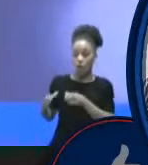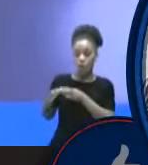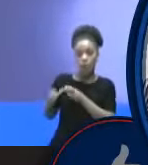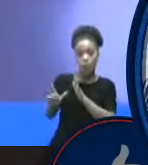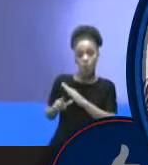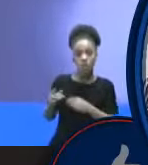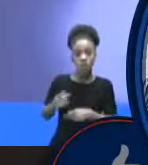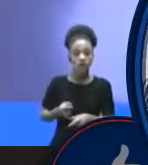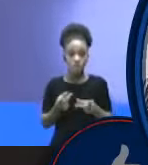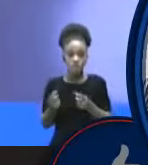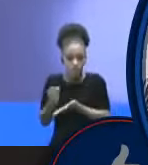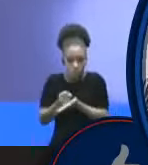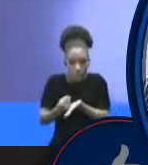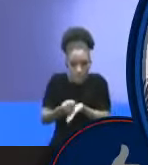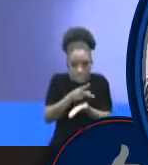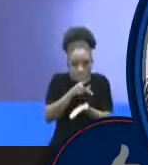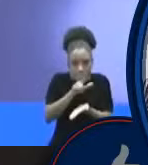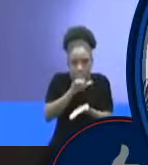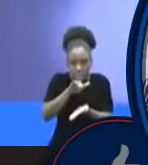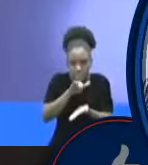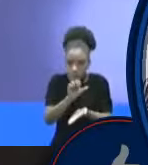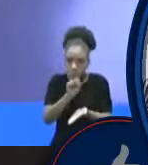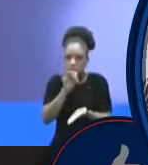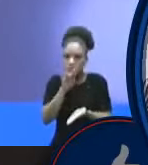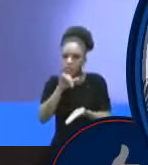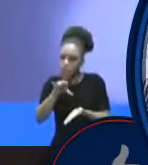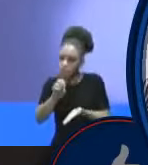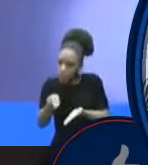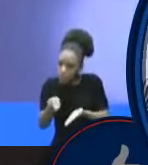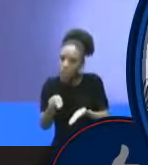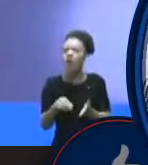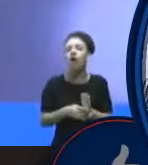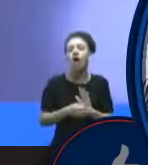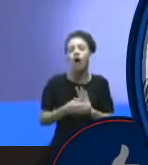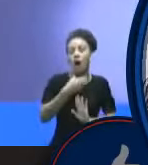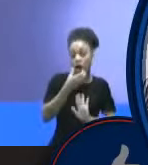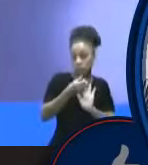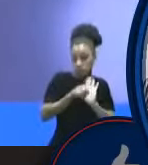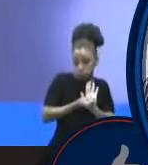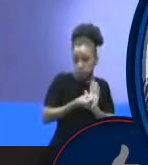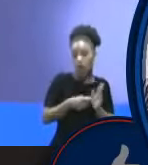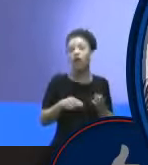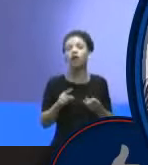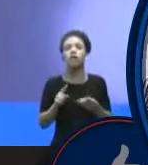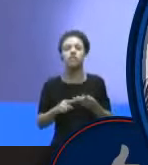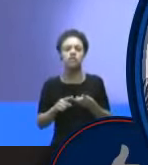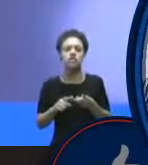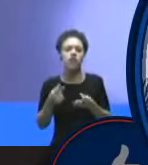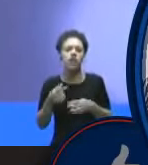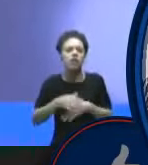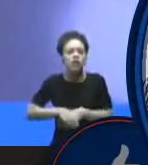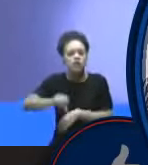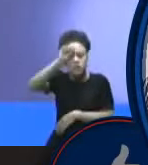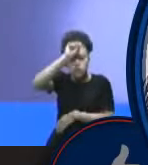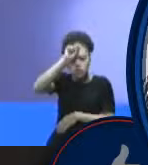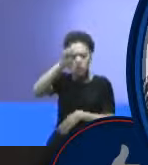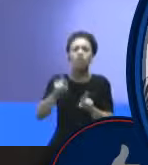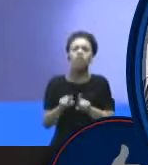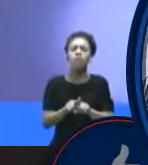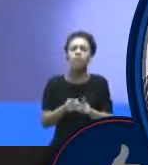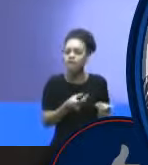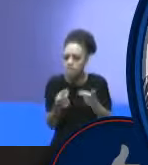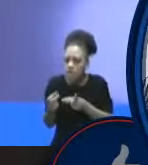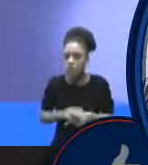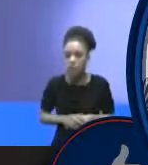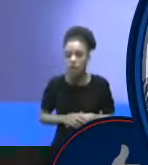de PlayStation 5, de iPhone e de Samsung no Brasil. Eu também preciso destacar uma mudança de patamar